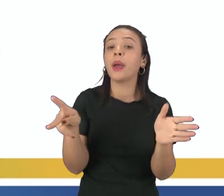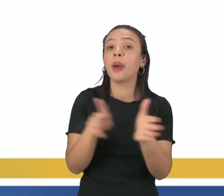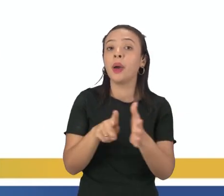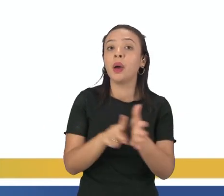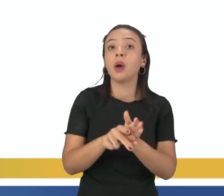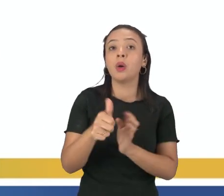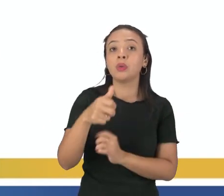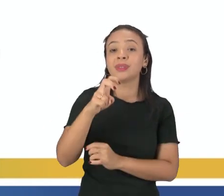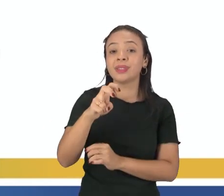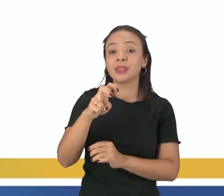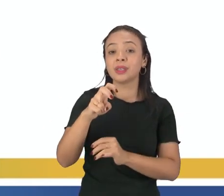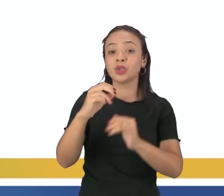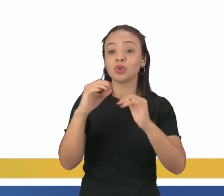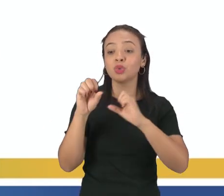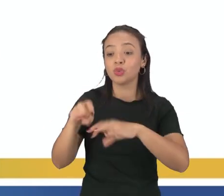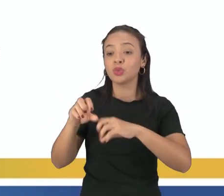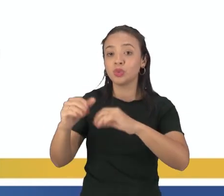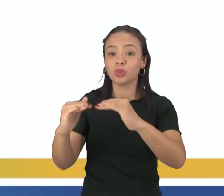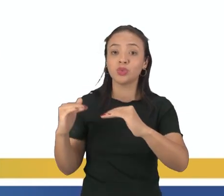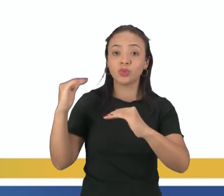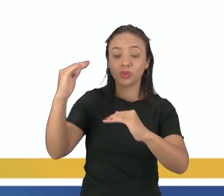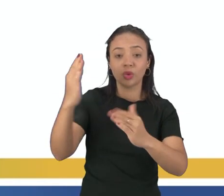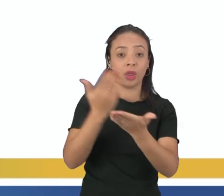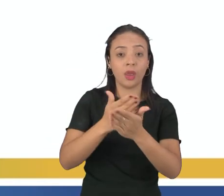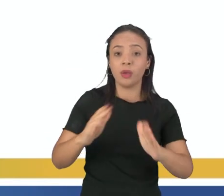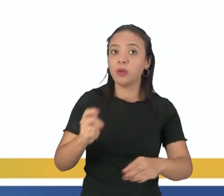ensino superior incompleto.